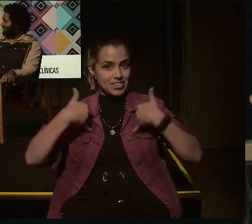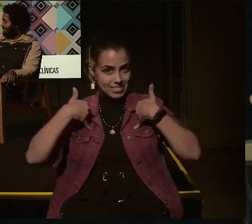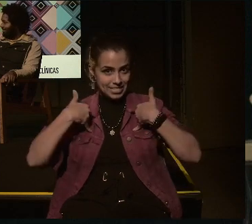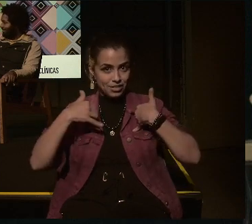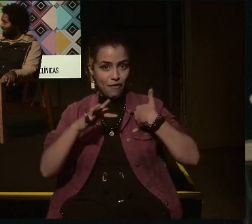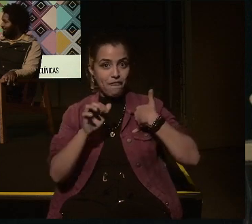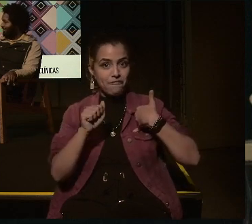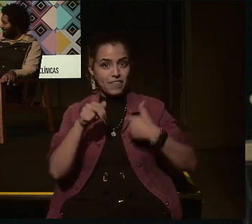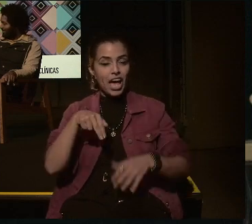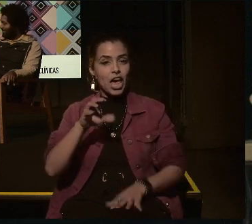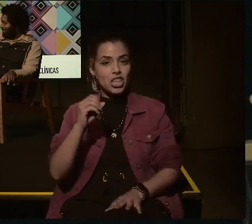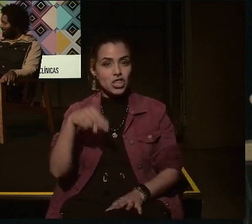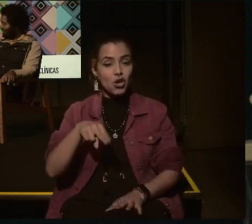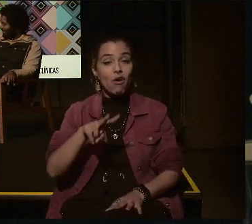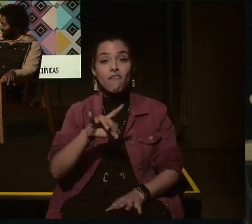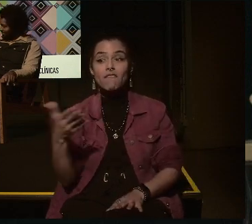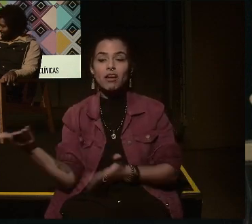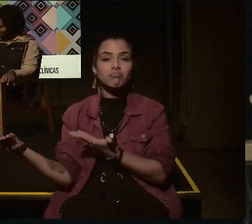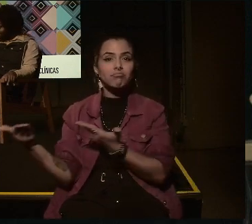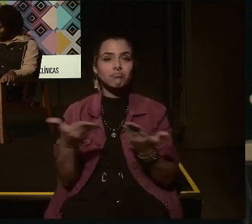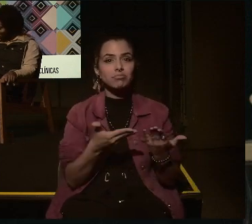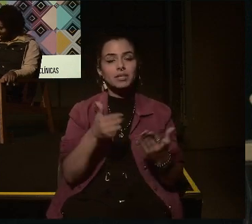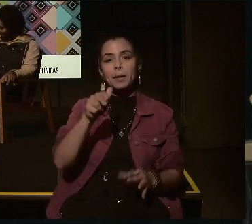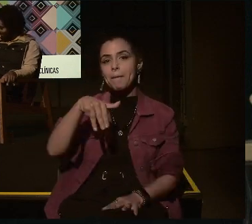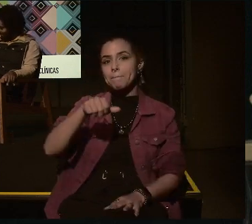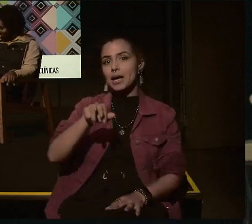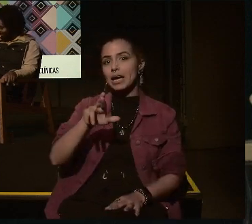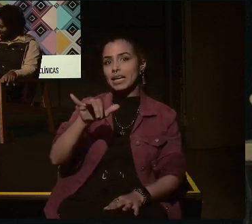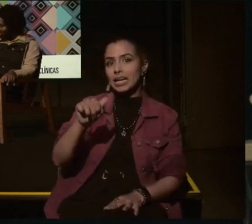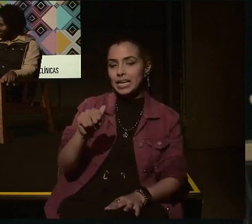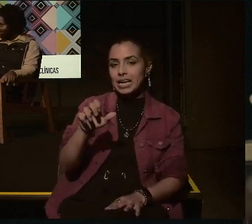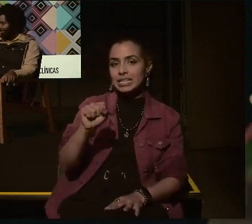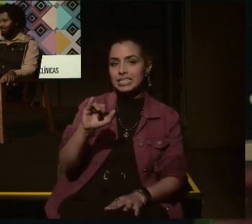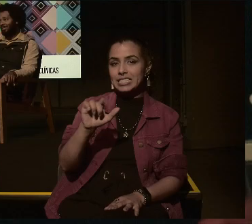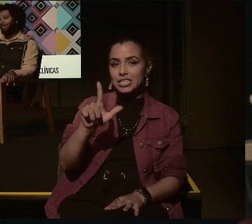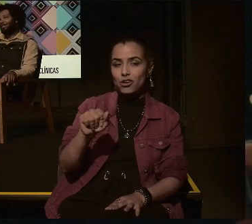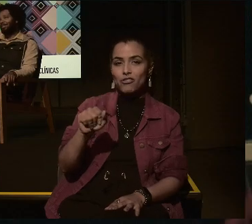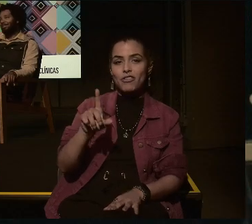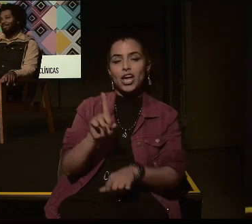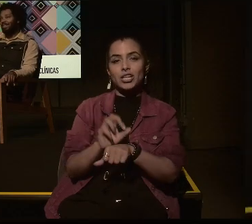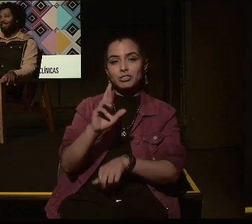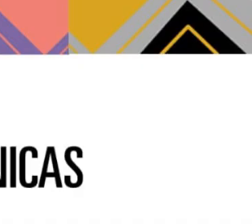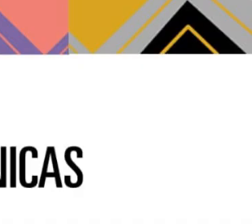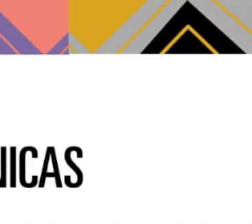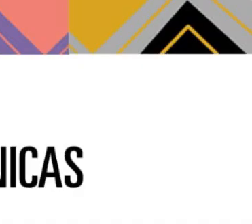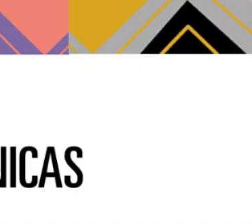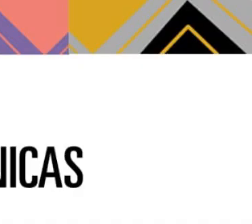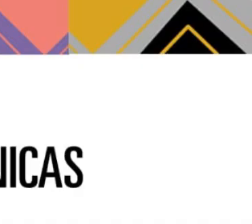Lúcia da Silva, psicanalista do AMA Psique e Negritude. Aguardamos vocês.